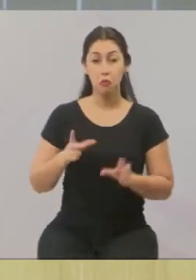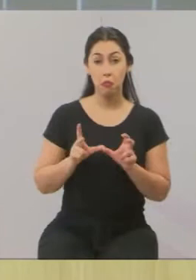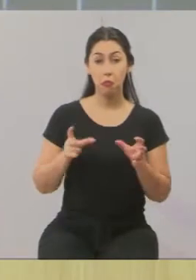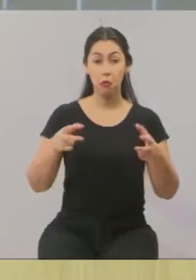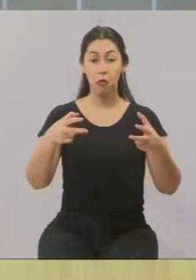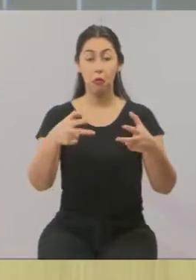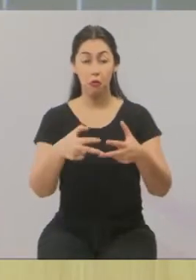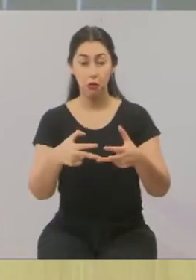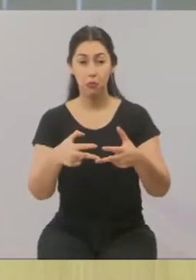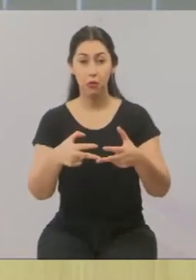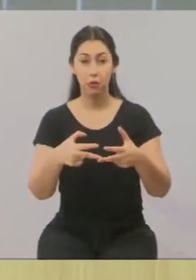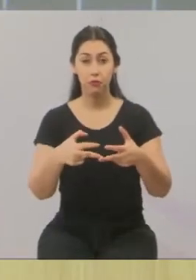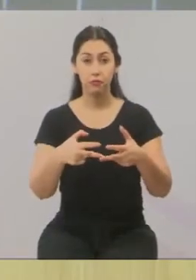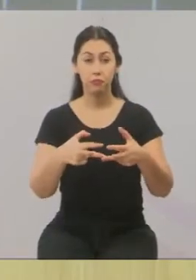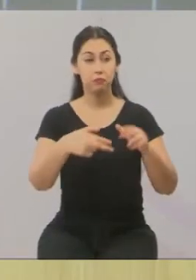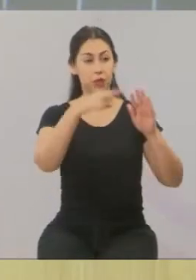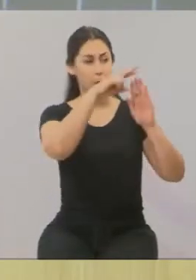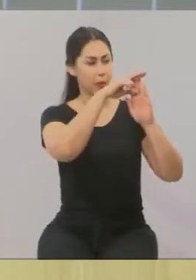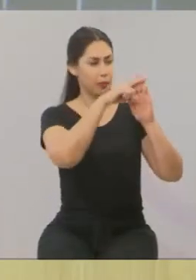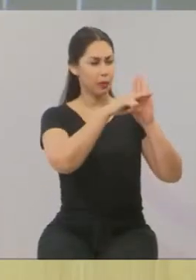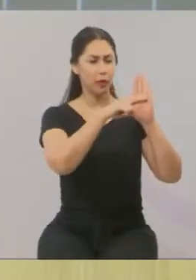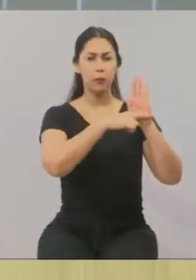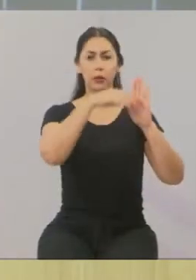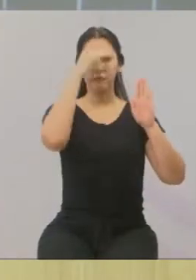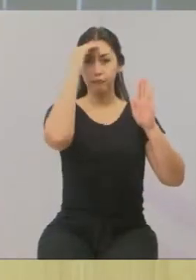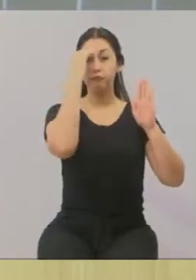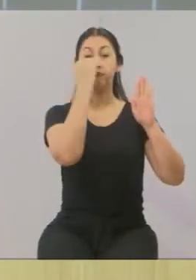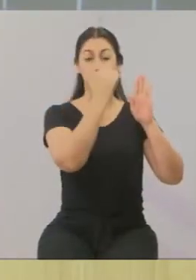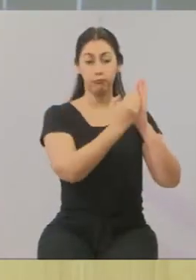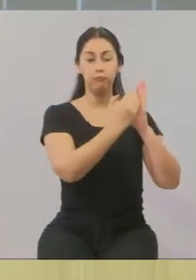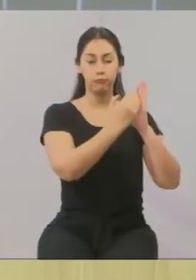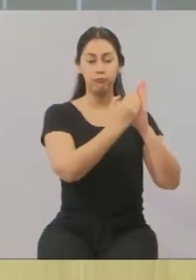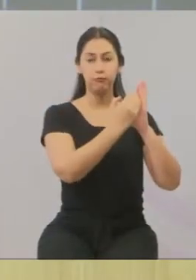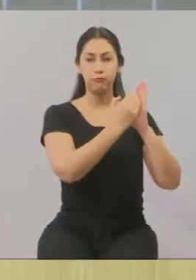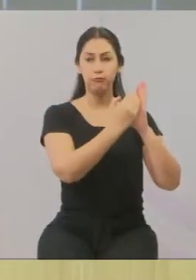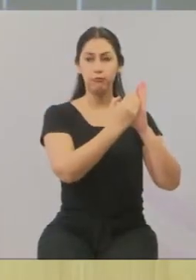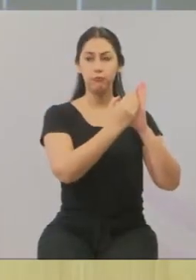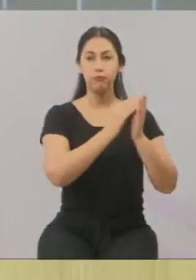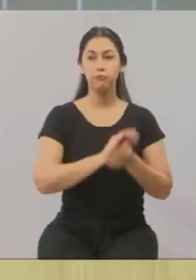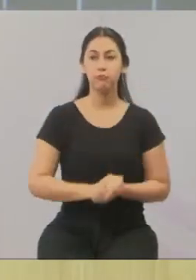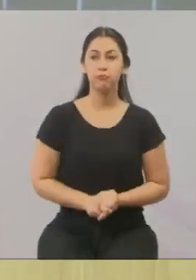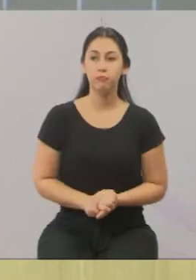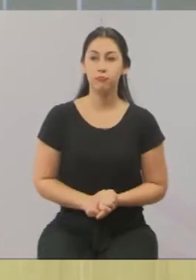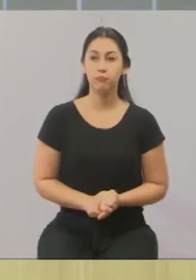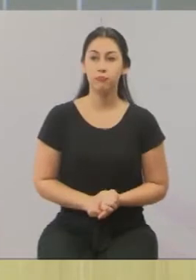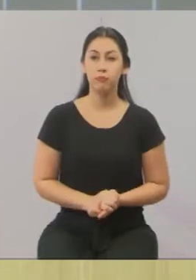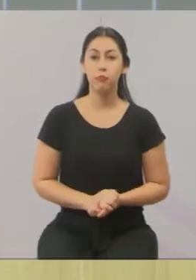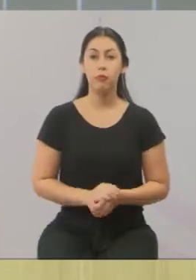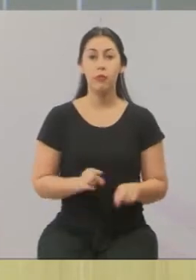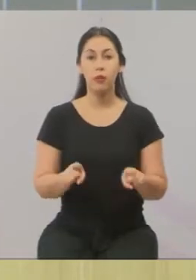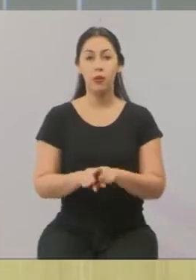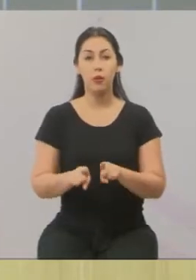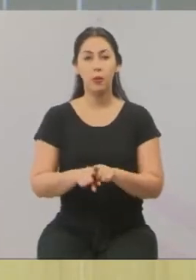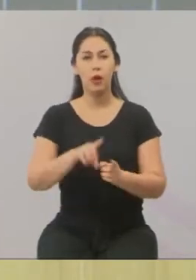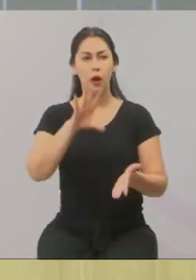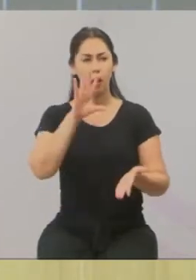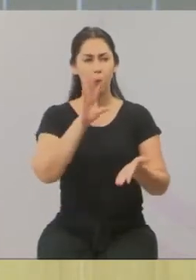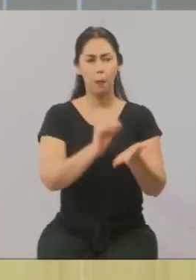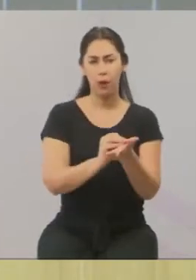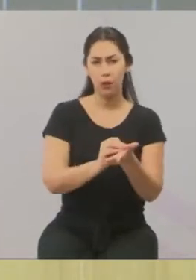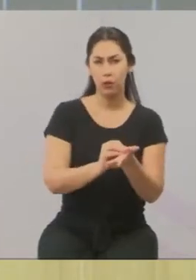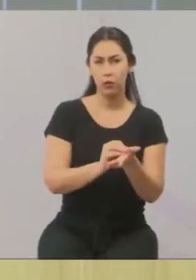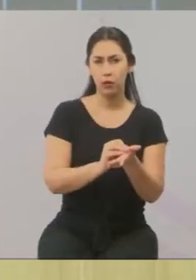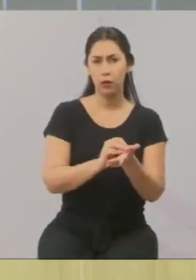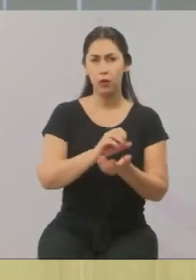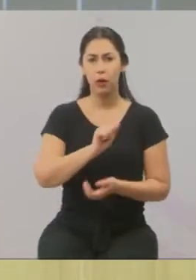presidente dessa casa, cumpridas as formalidades regimentais, seja constado no ato do trabalho dessa